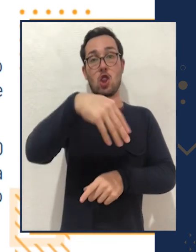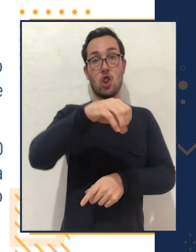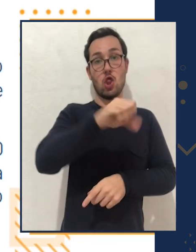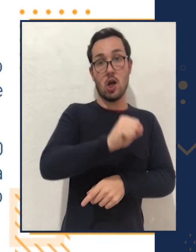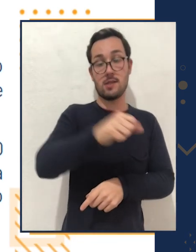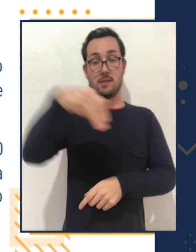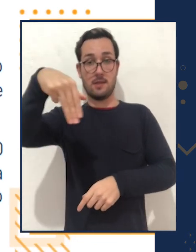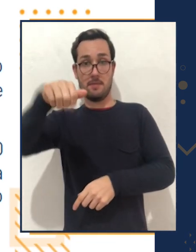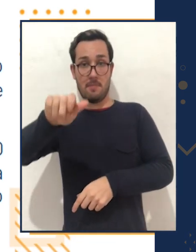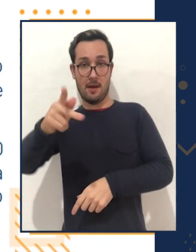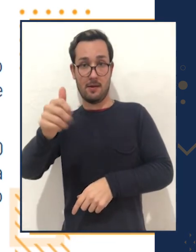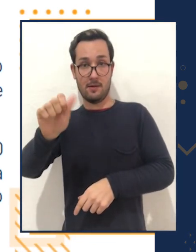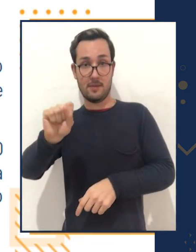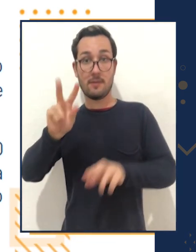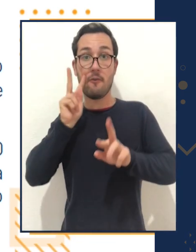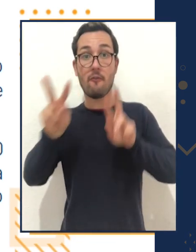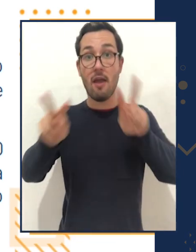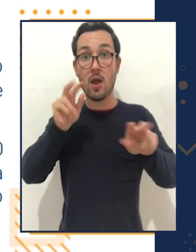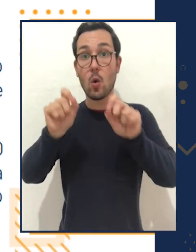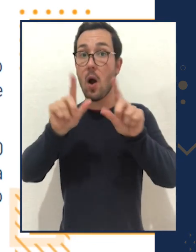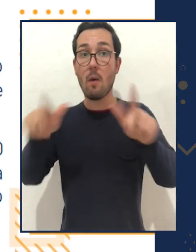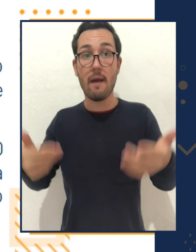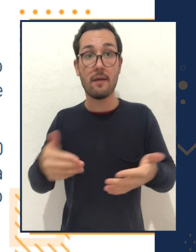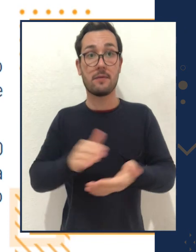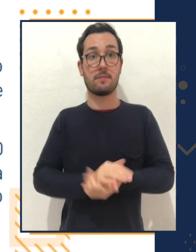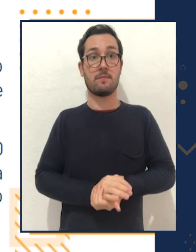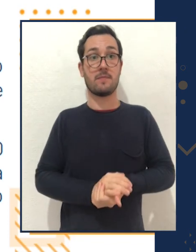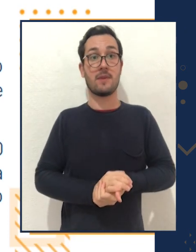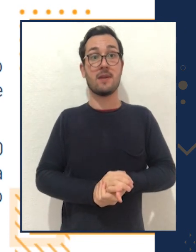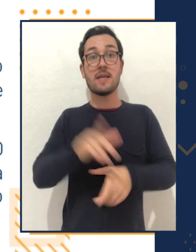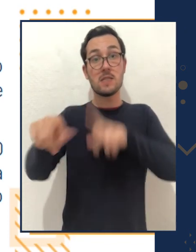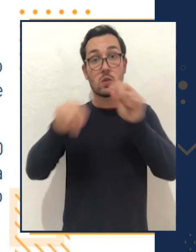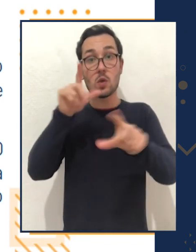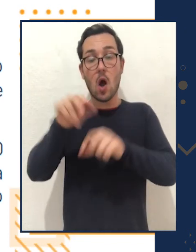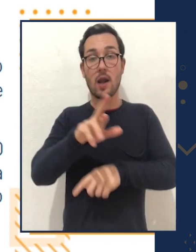com a polaridade que a gente designou para os resistores, a gente